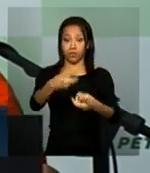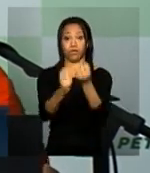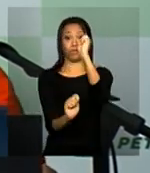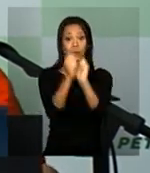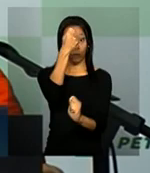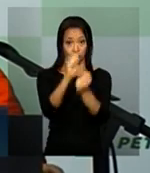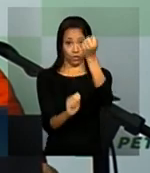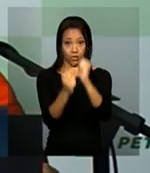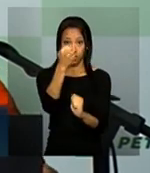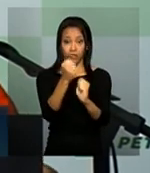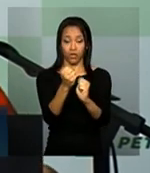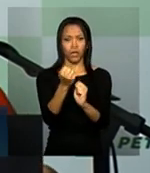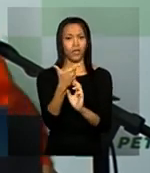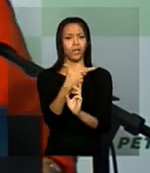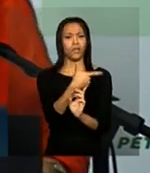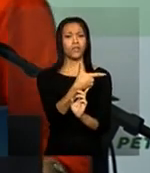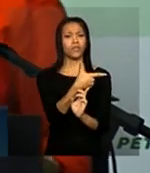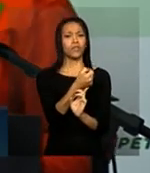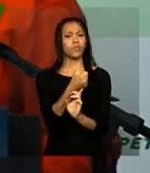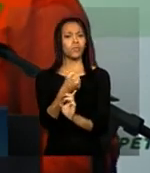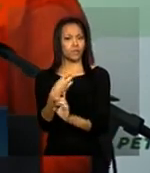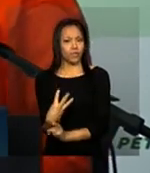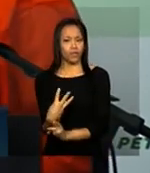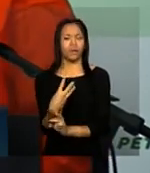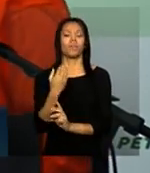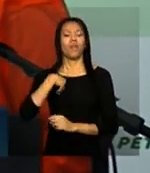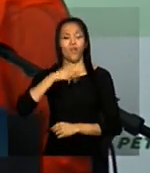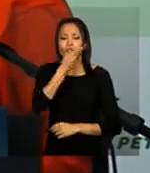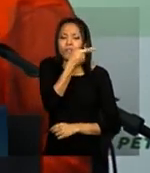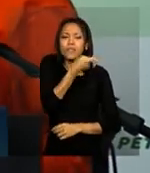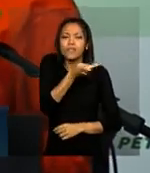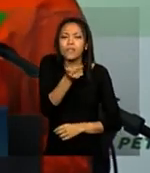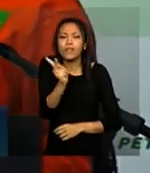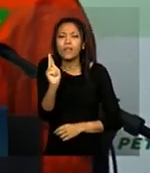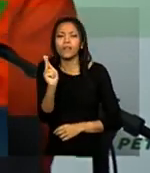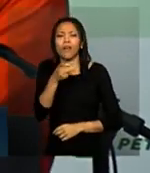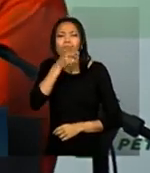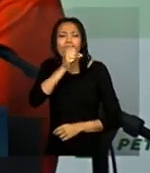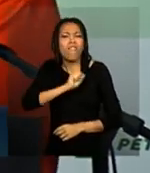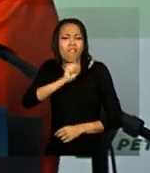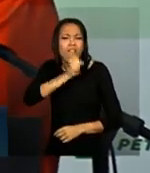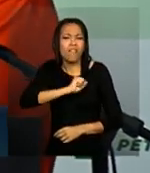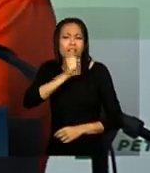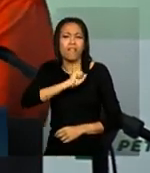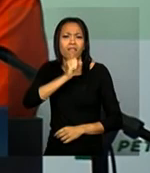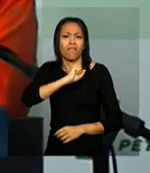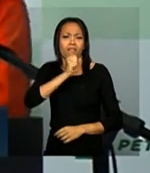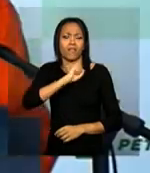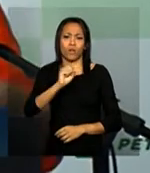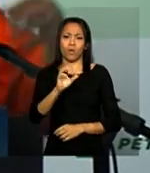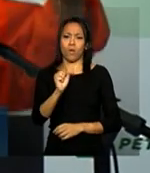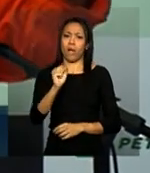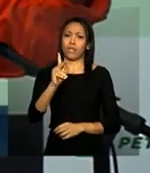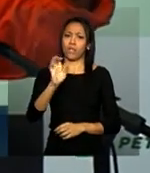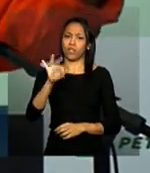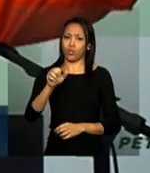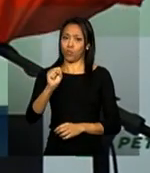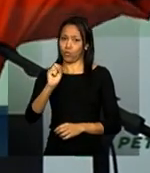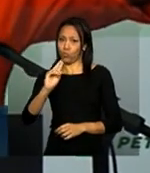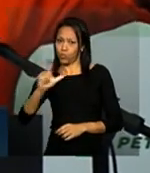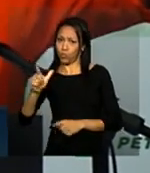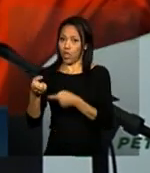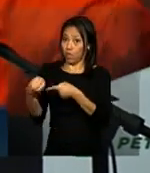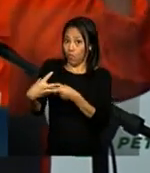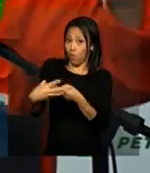Em 2003, eu visitei estaleiros antigos, não o Atlântico Sul, que é novo, nem